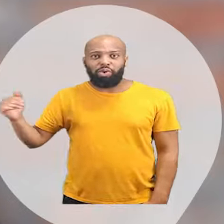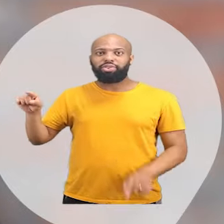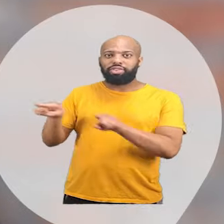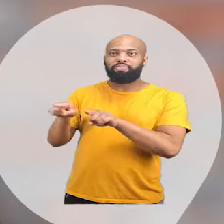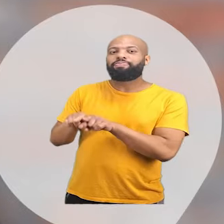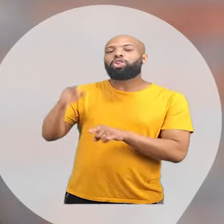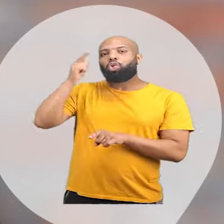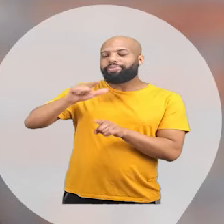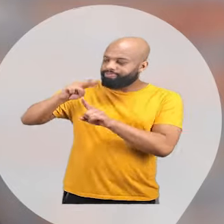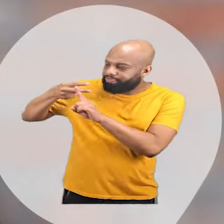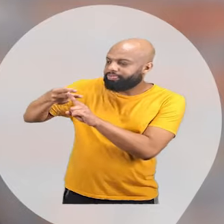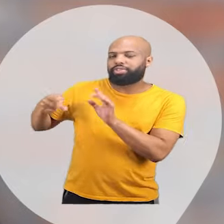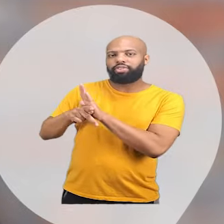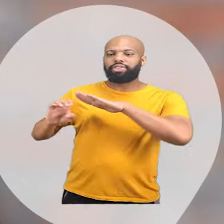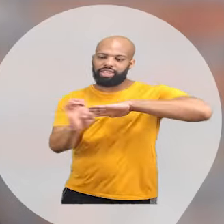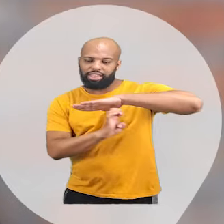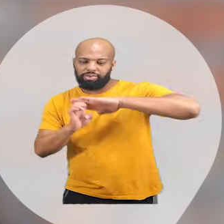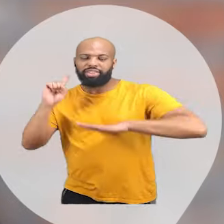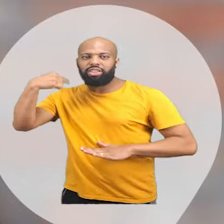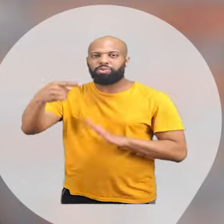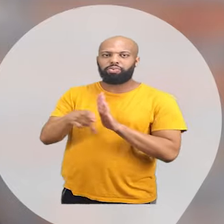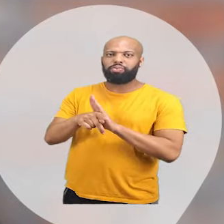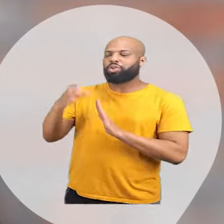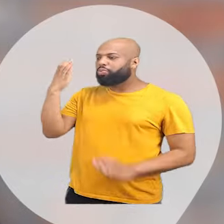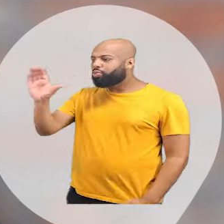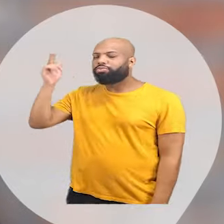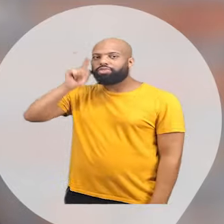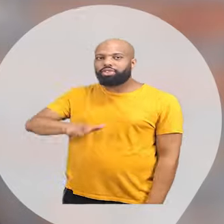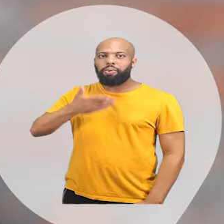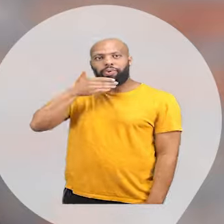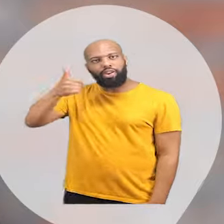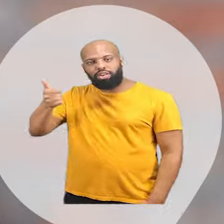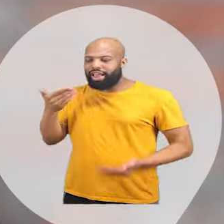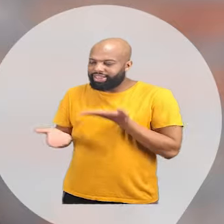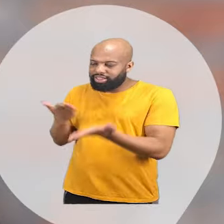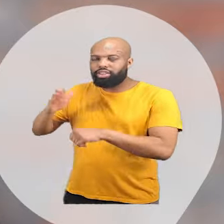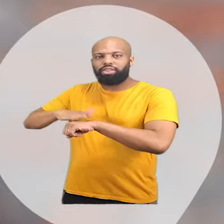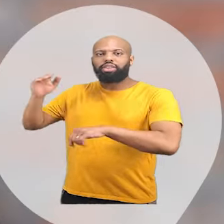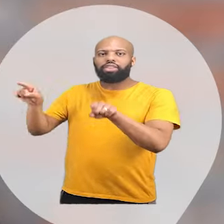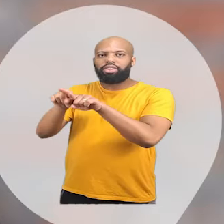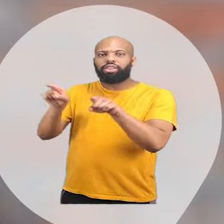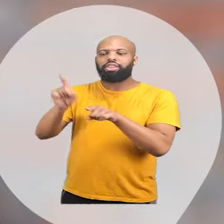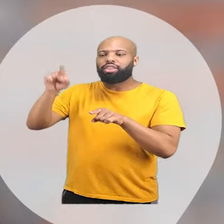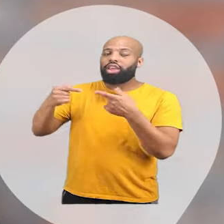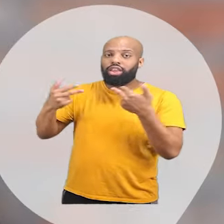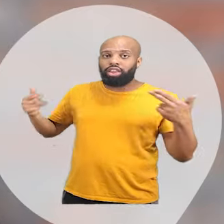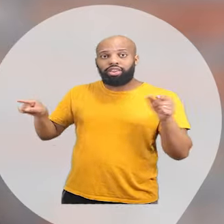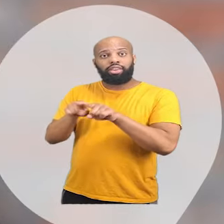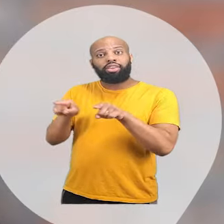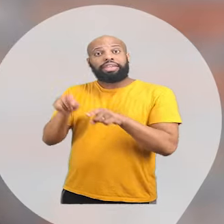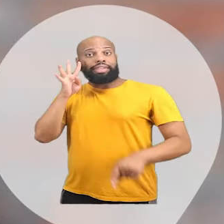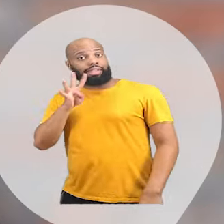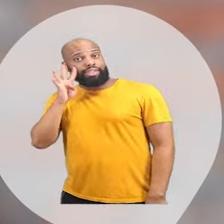duplicaram o tamanho da empresa depois do post super dobraram quantidade de atendimentos então foi algo